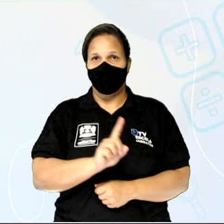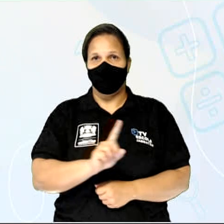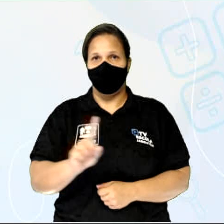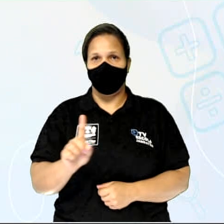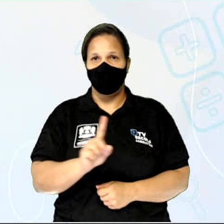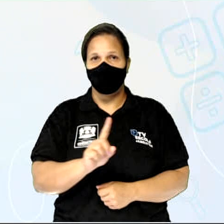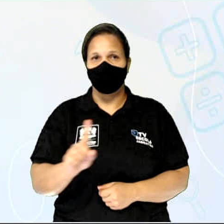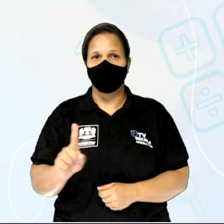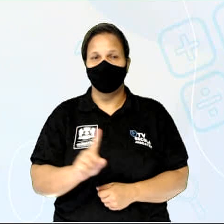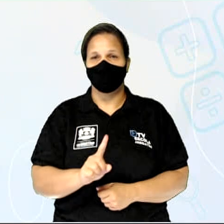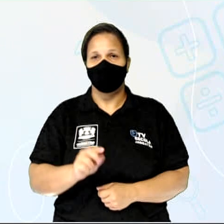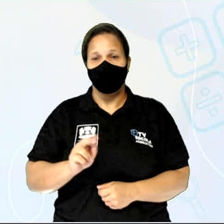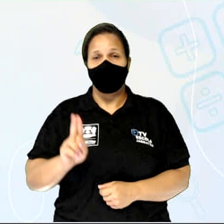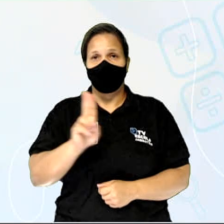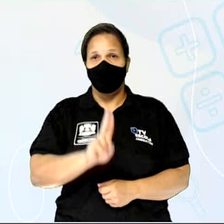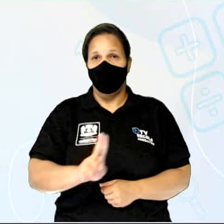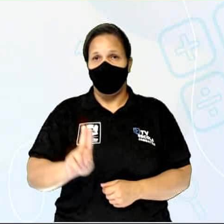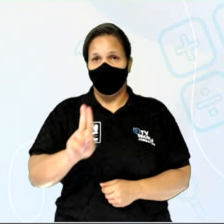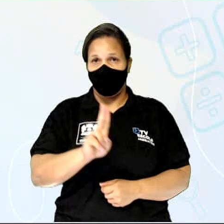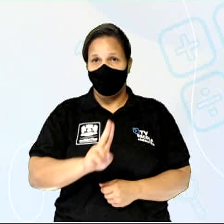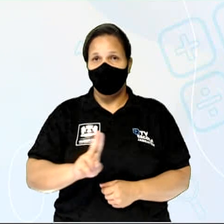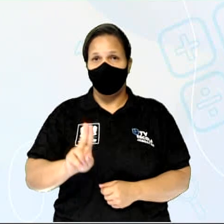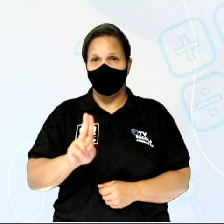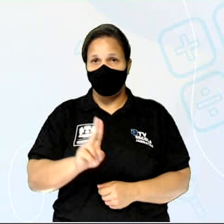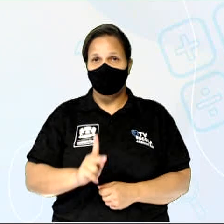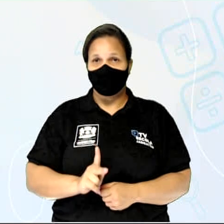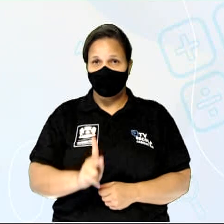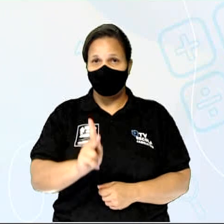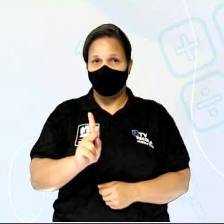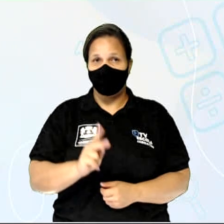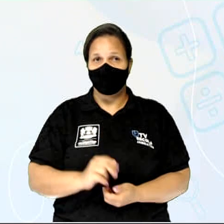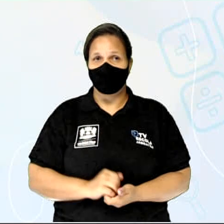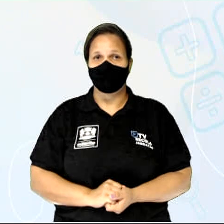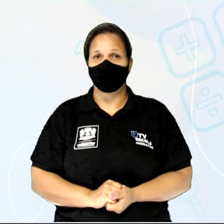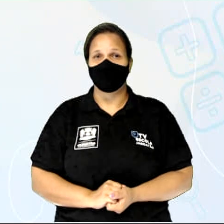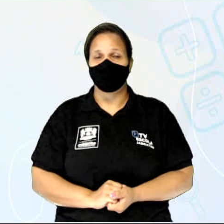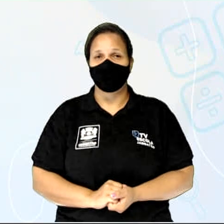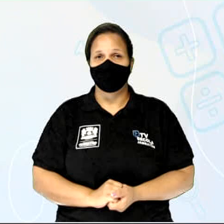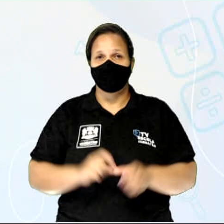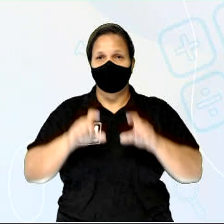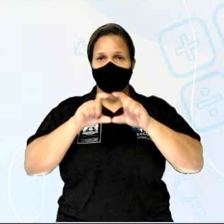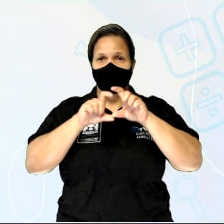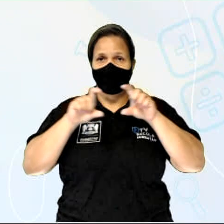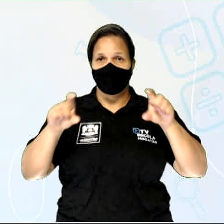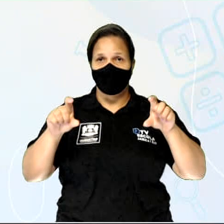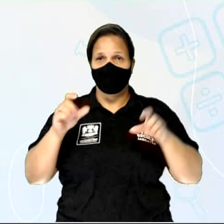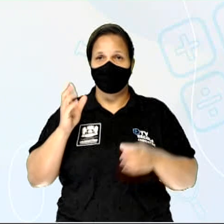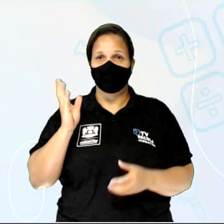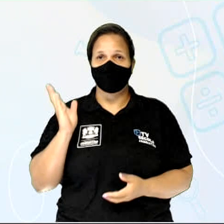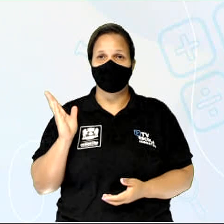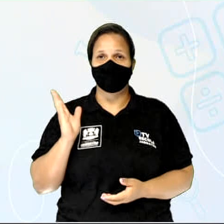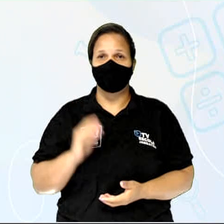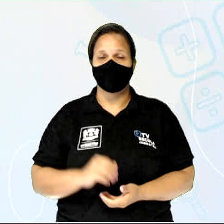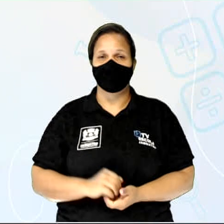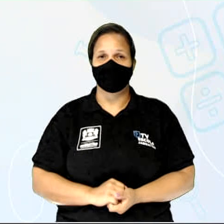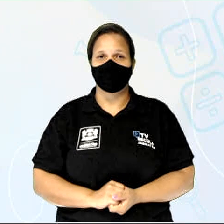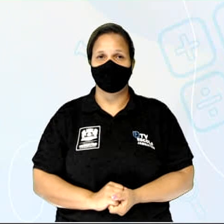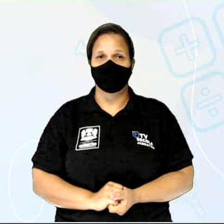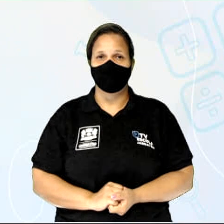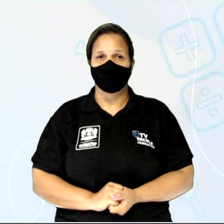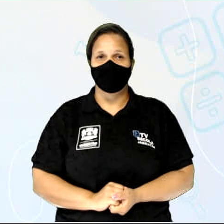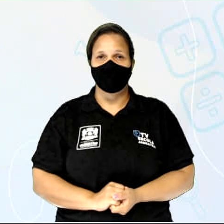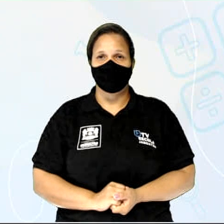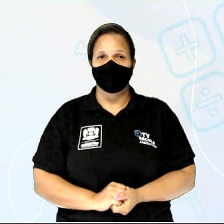Que a gente usa para first conditional. If I don't go to the supermarket, I won't make the